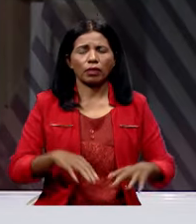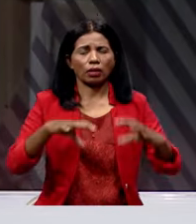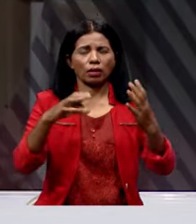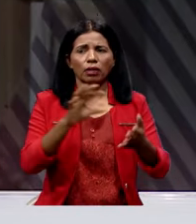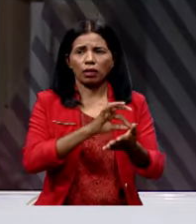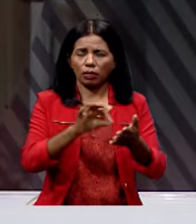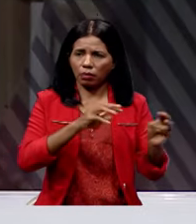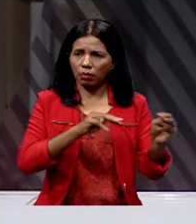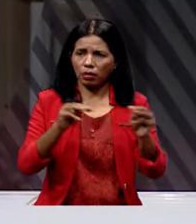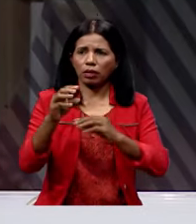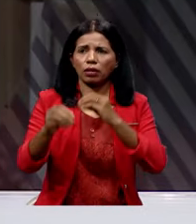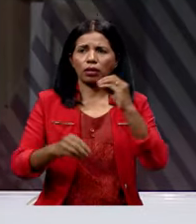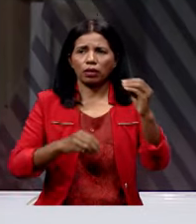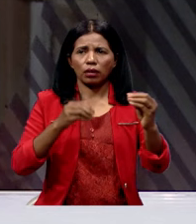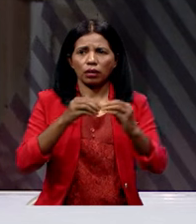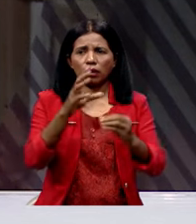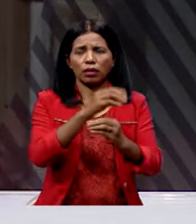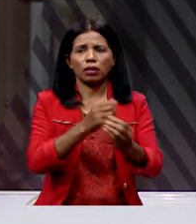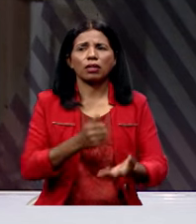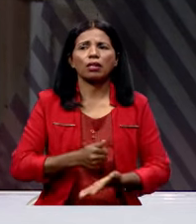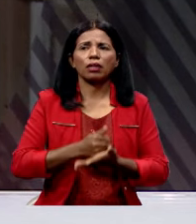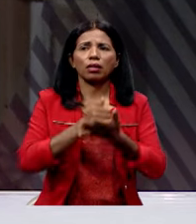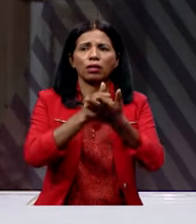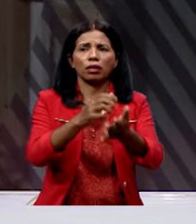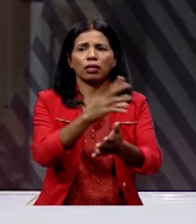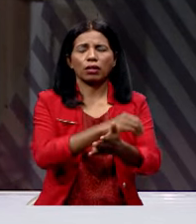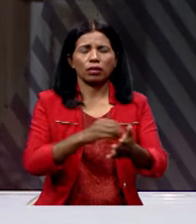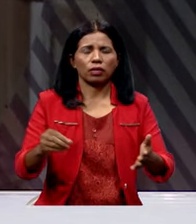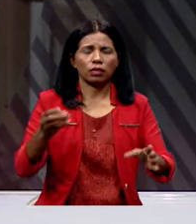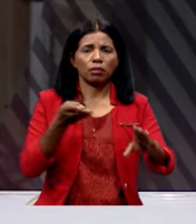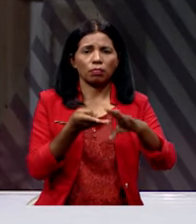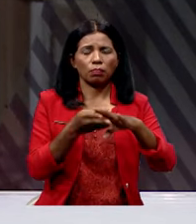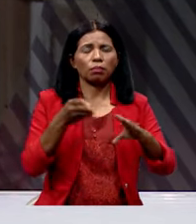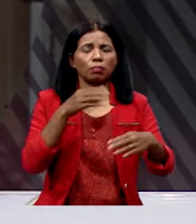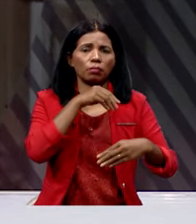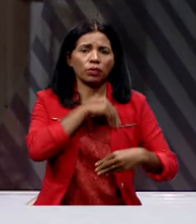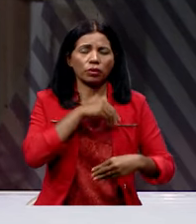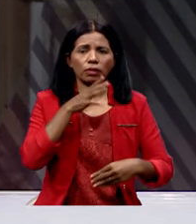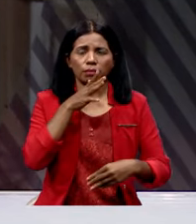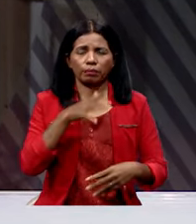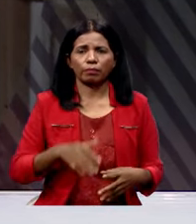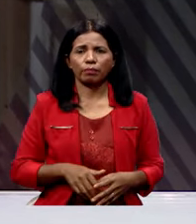altera decreto-lei quando vai criar subsídio e apoio condicional Bolsa da Mãe.